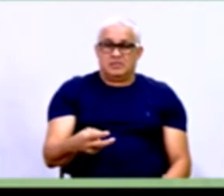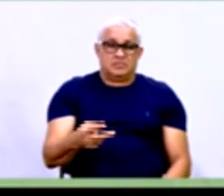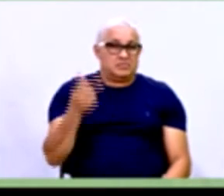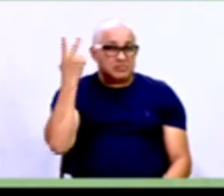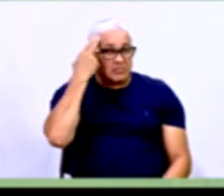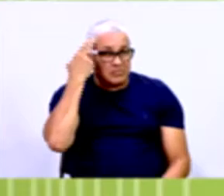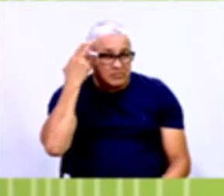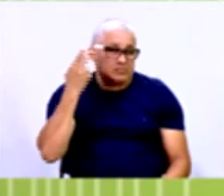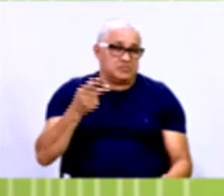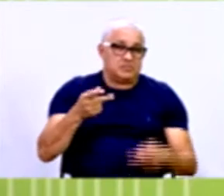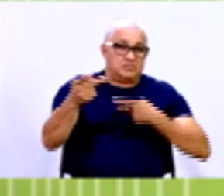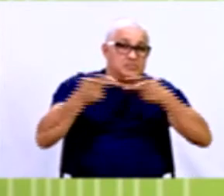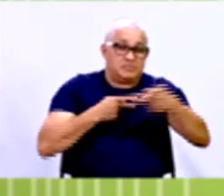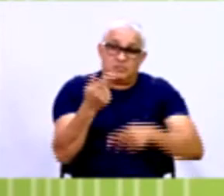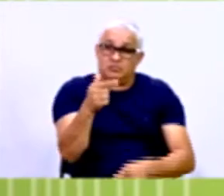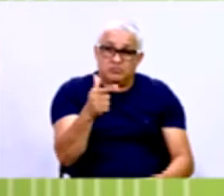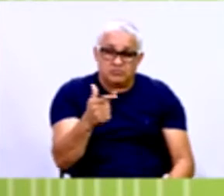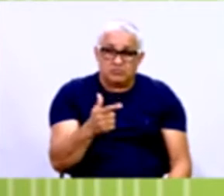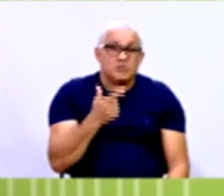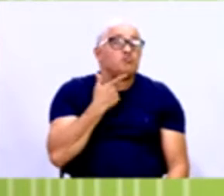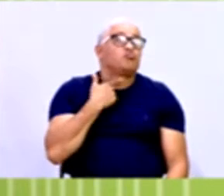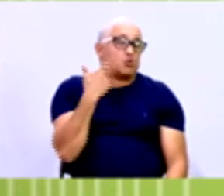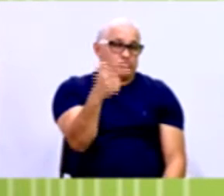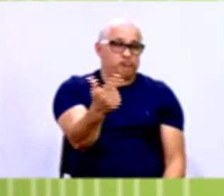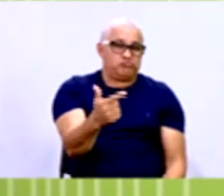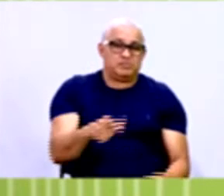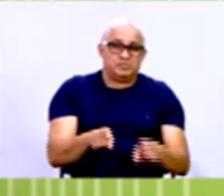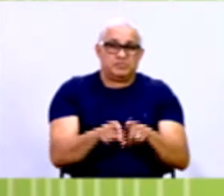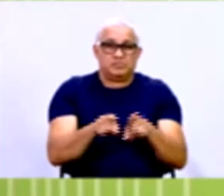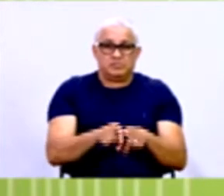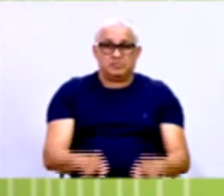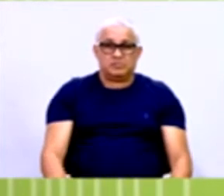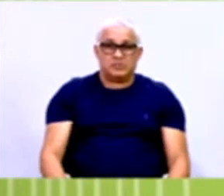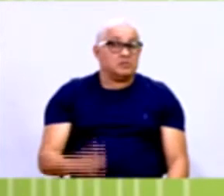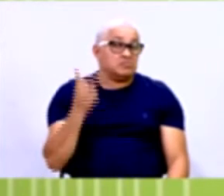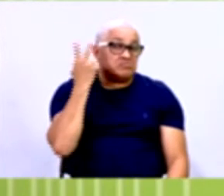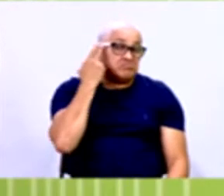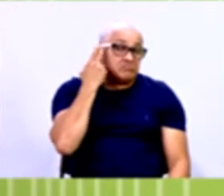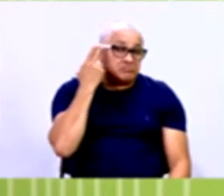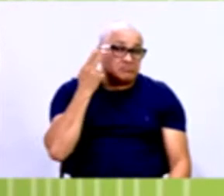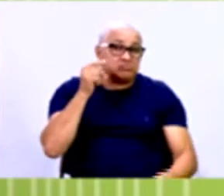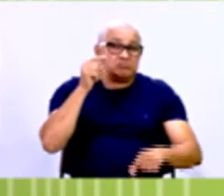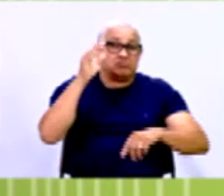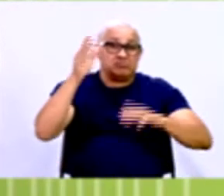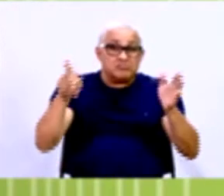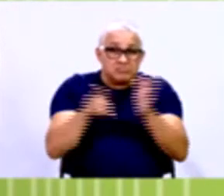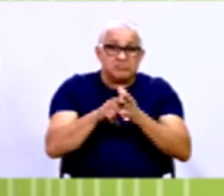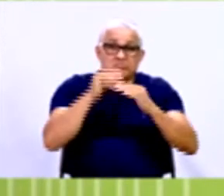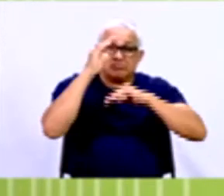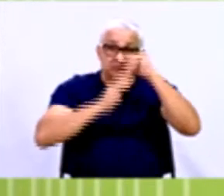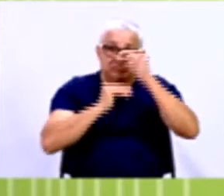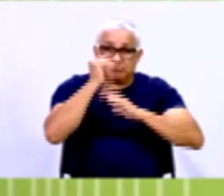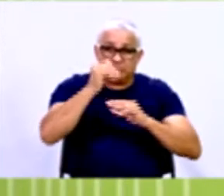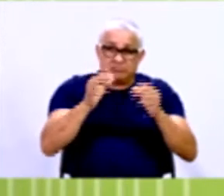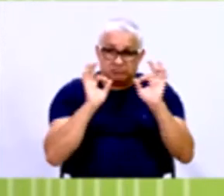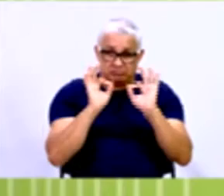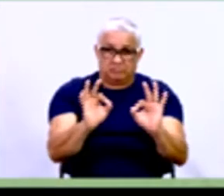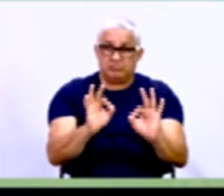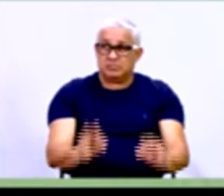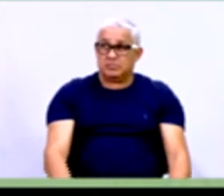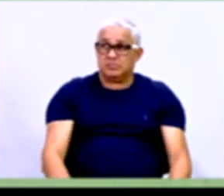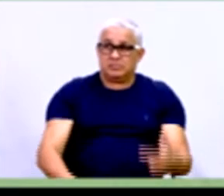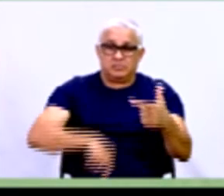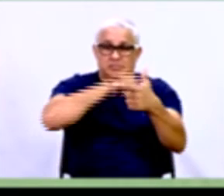foi desejado, é algo indesejável, mas é algo comum àquela profissão, certo? Vamos ao